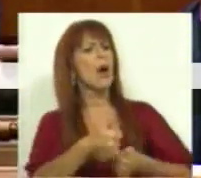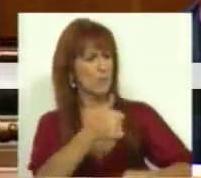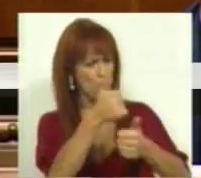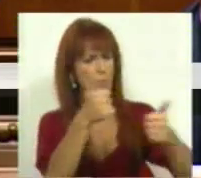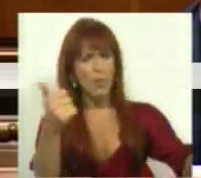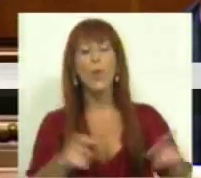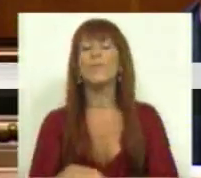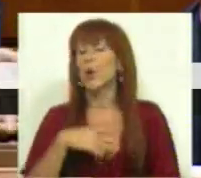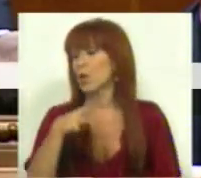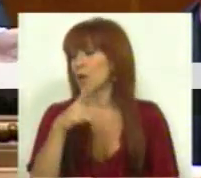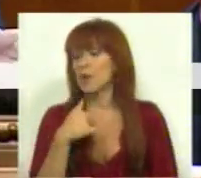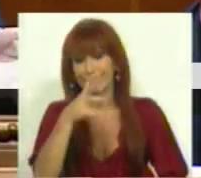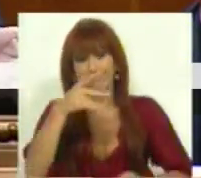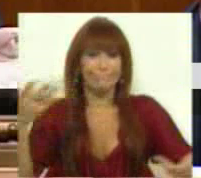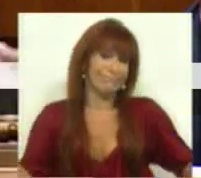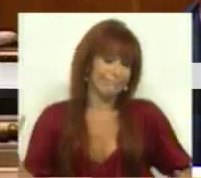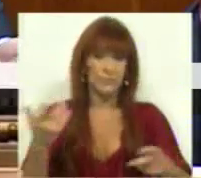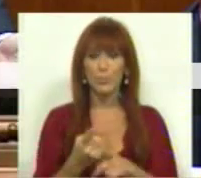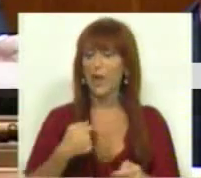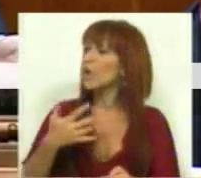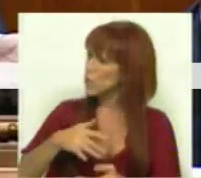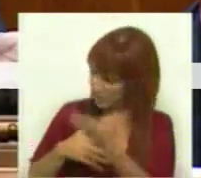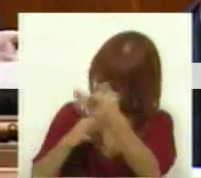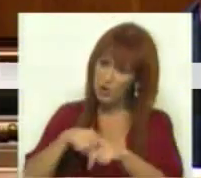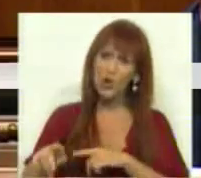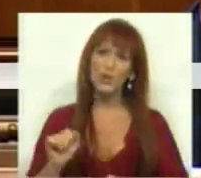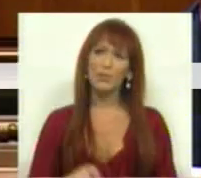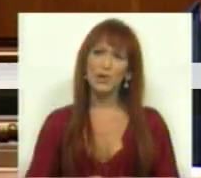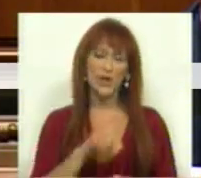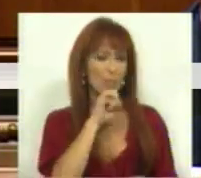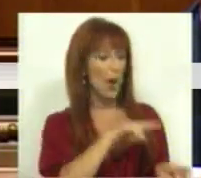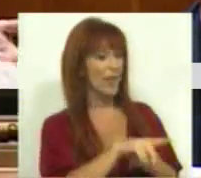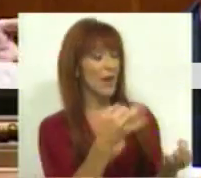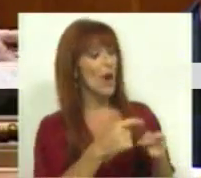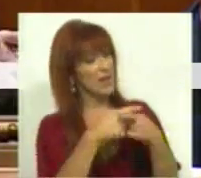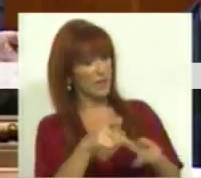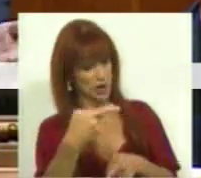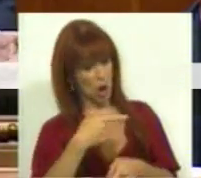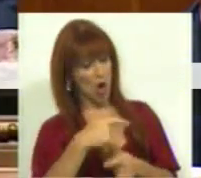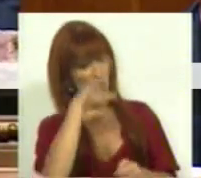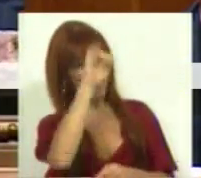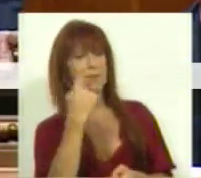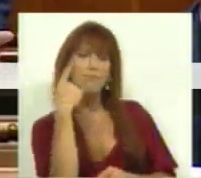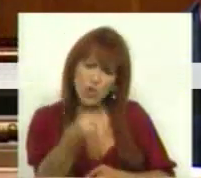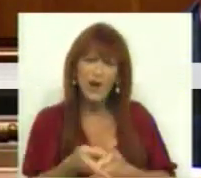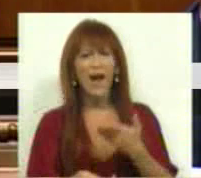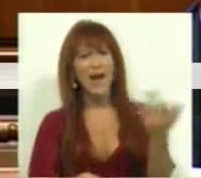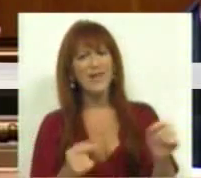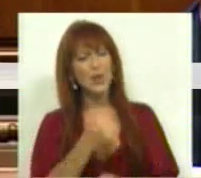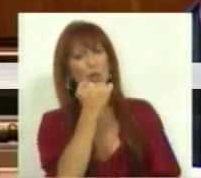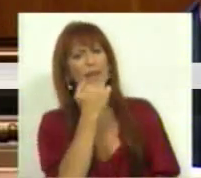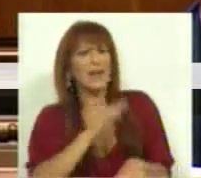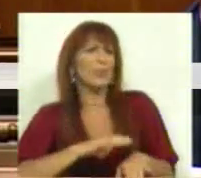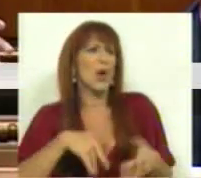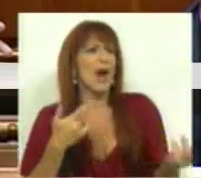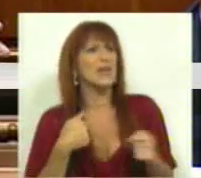digo isto, infelizmente, porque eu gostaria que o Sr. Deputado pudesse, apesar das divergências com o Governo, exprimir uma